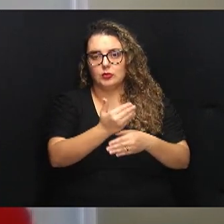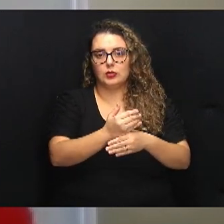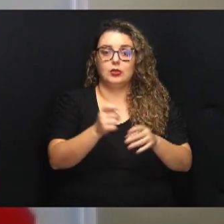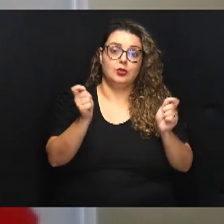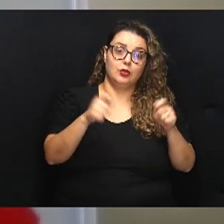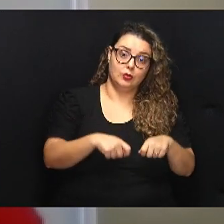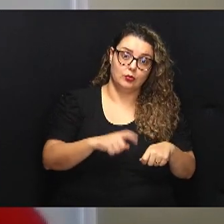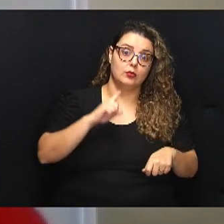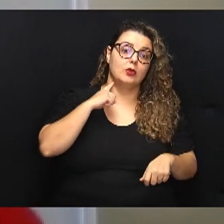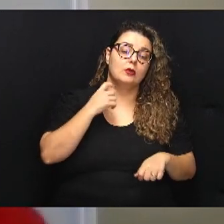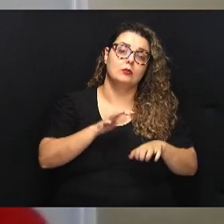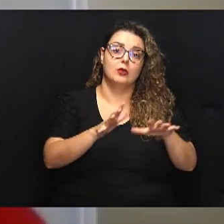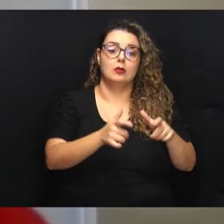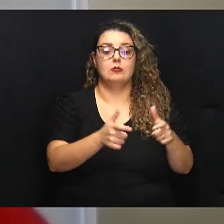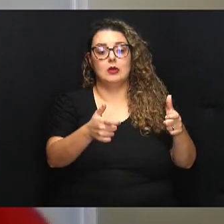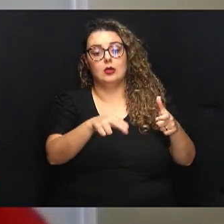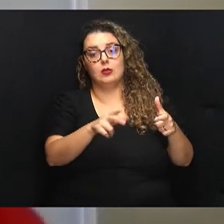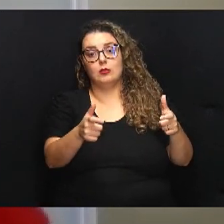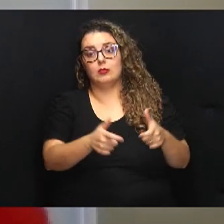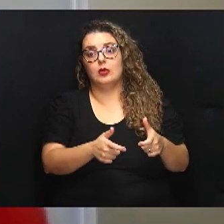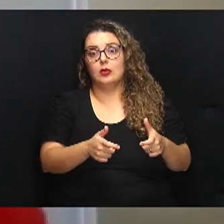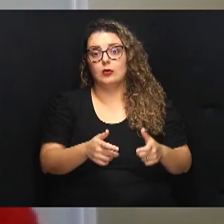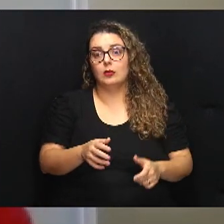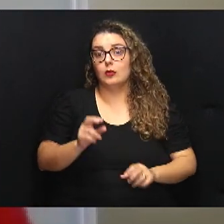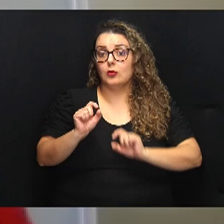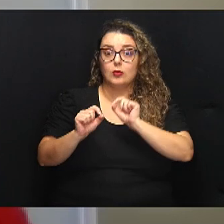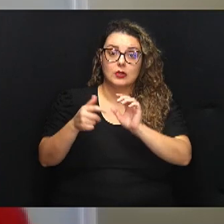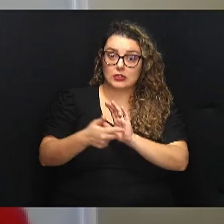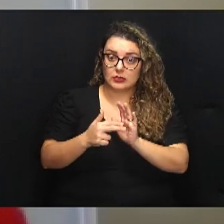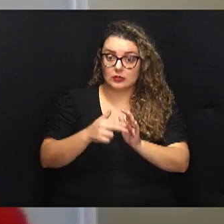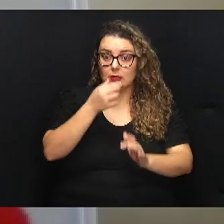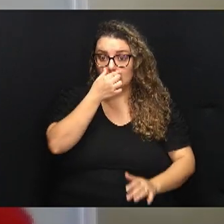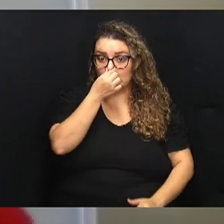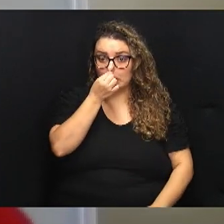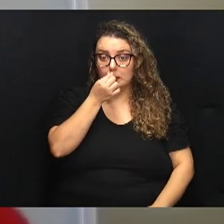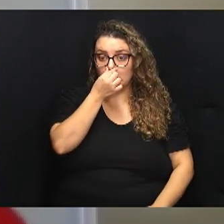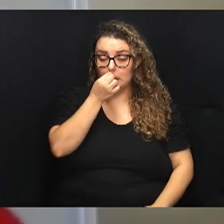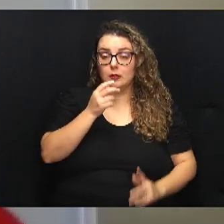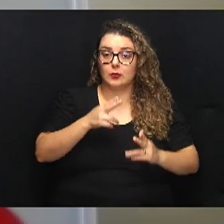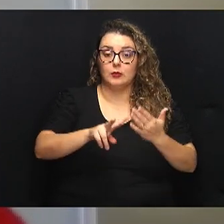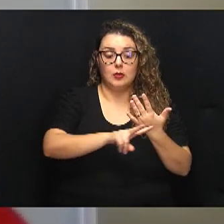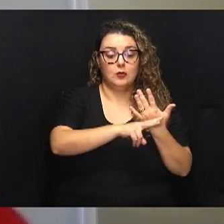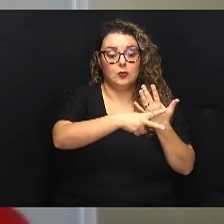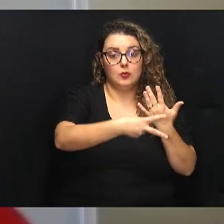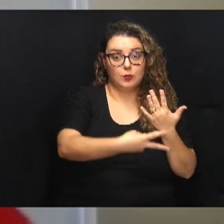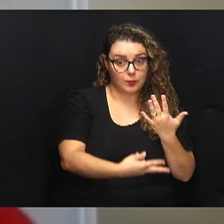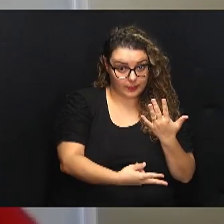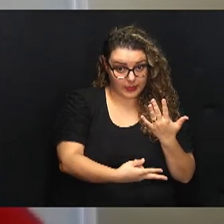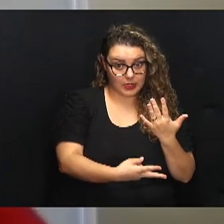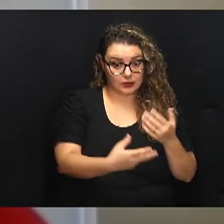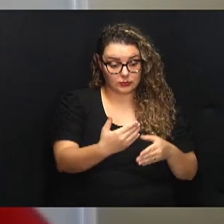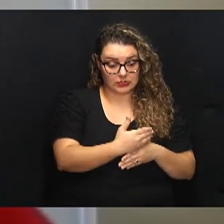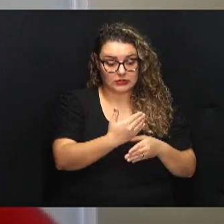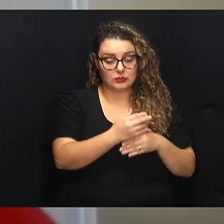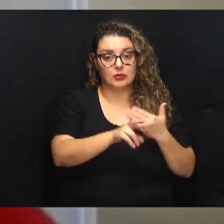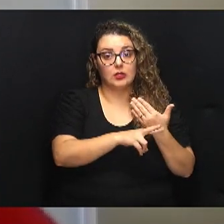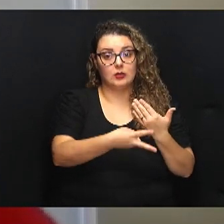potencial poluidor maior ou menor. Ou seja, conforme o impacto do empreendimento, o estudo